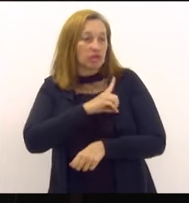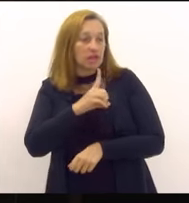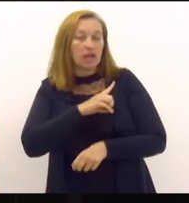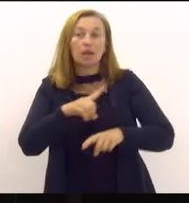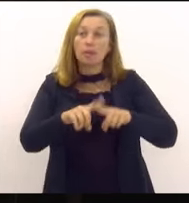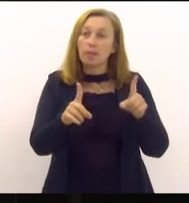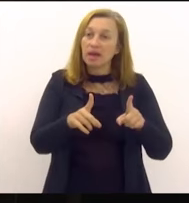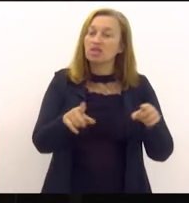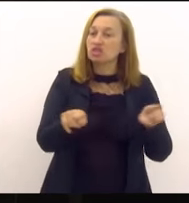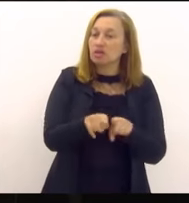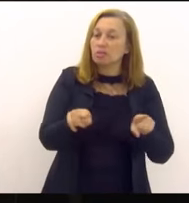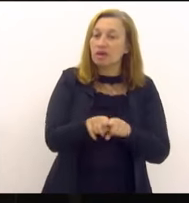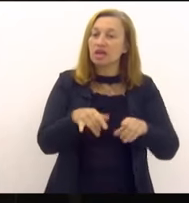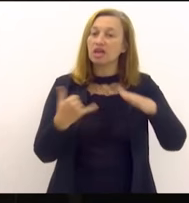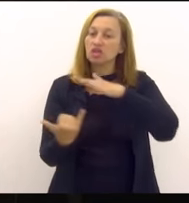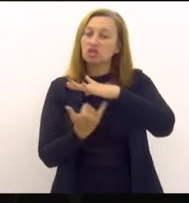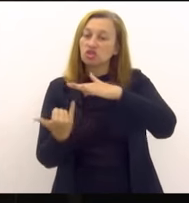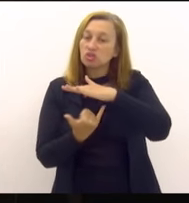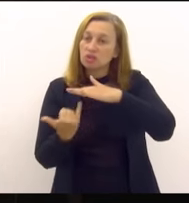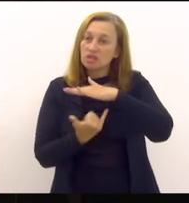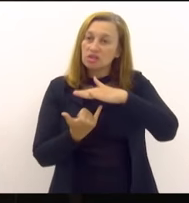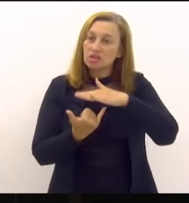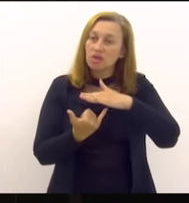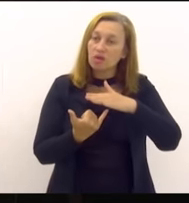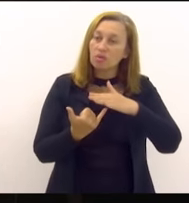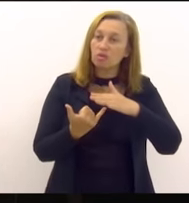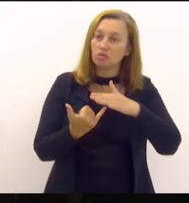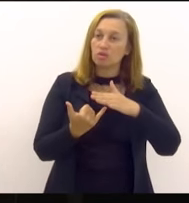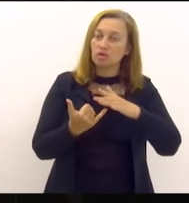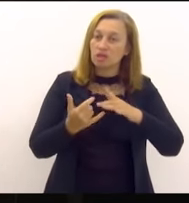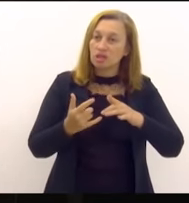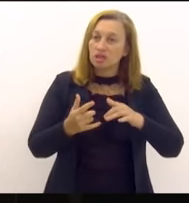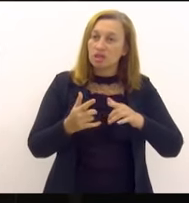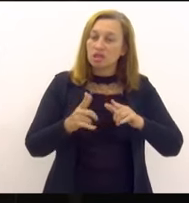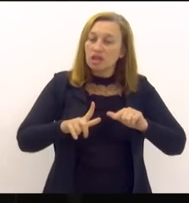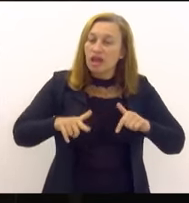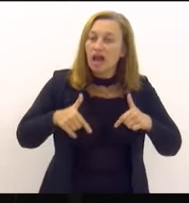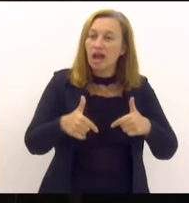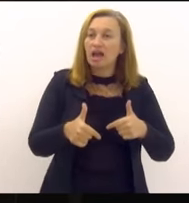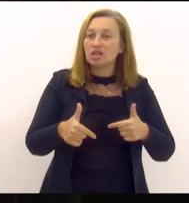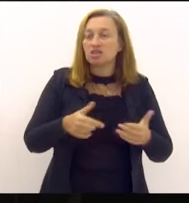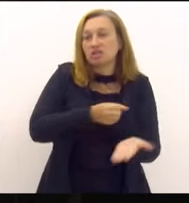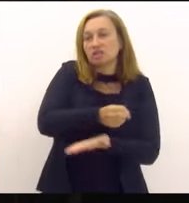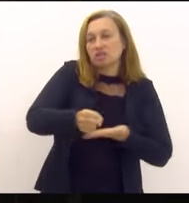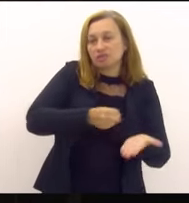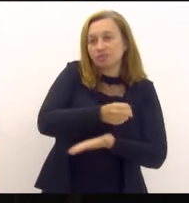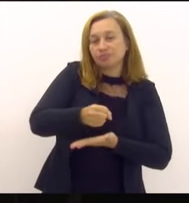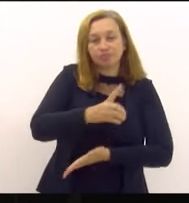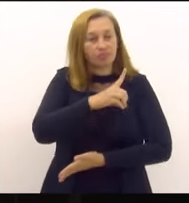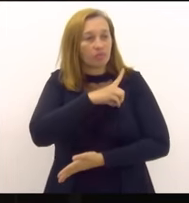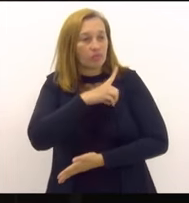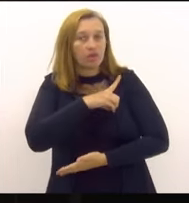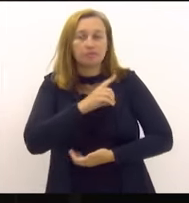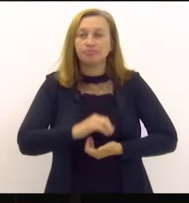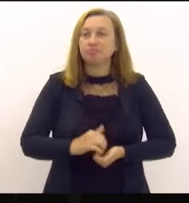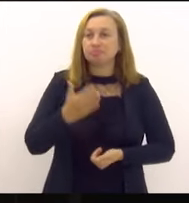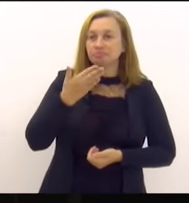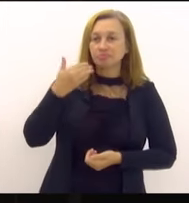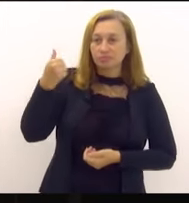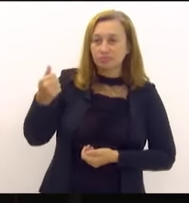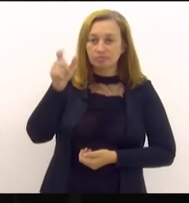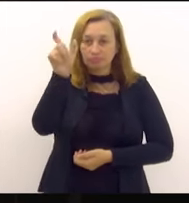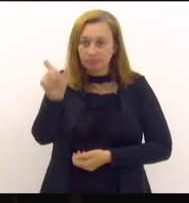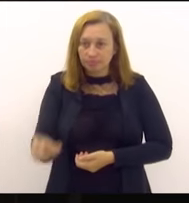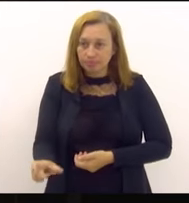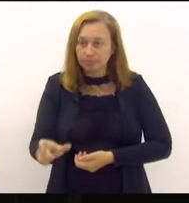que funcione sua base com aqueles que estão na ponta, sob a chefia do delegado. Então ninguém melhor, como uma